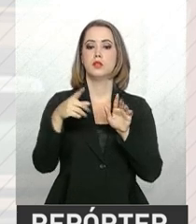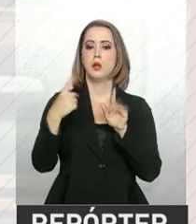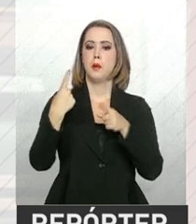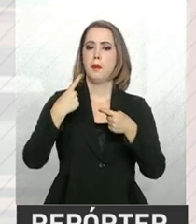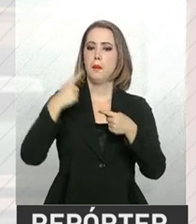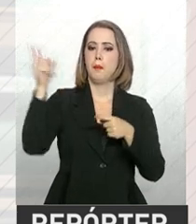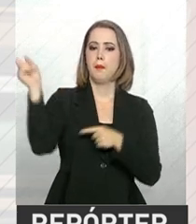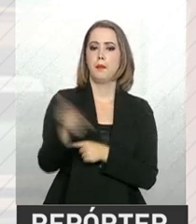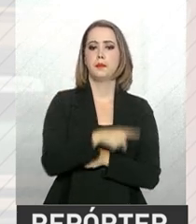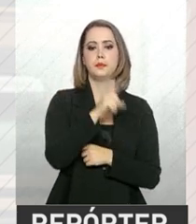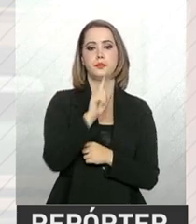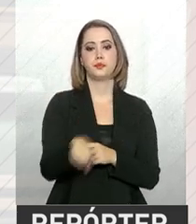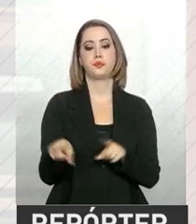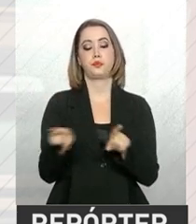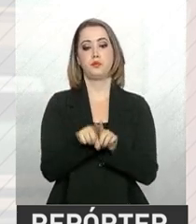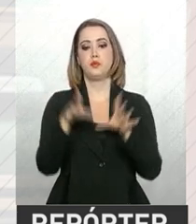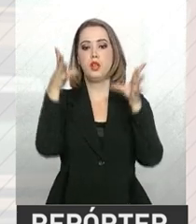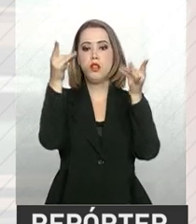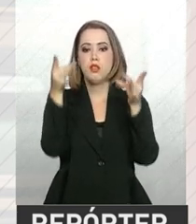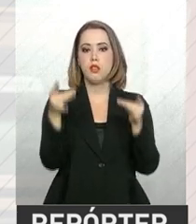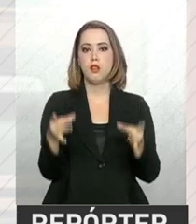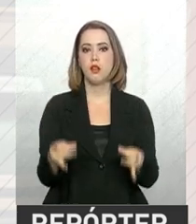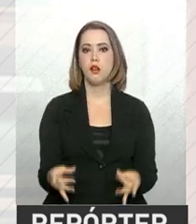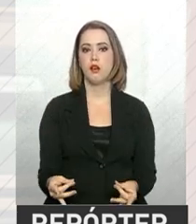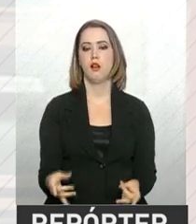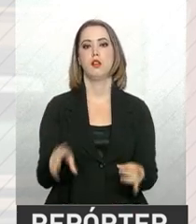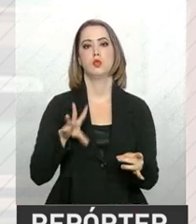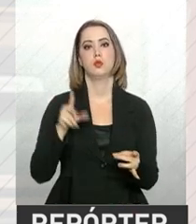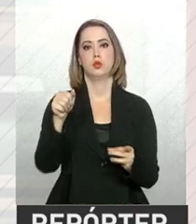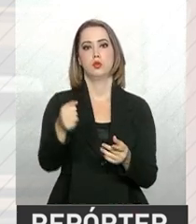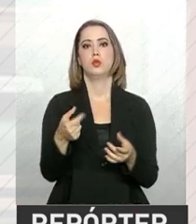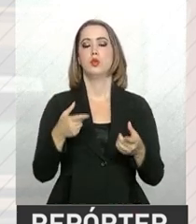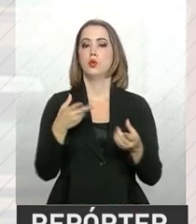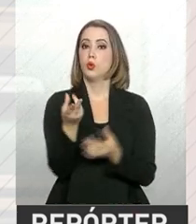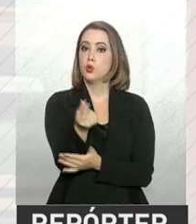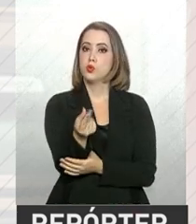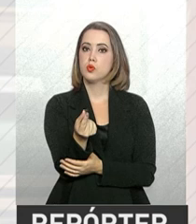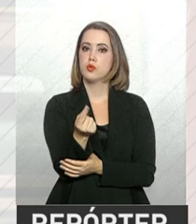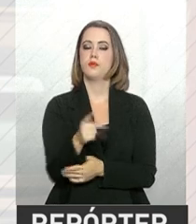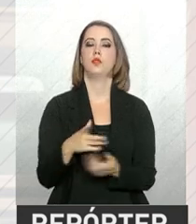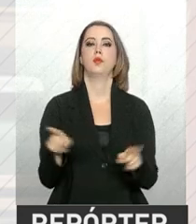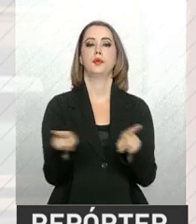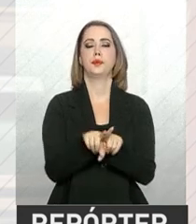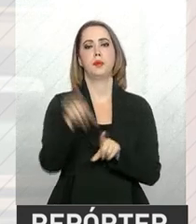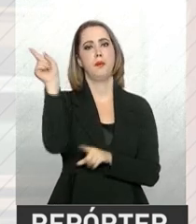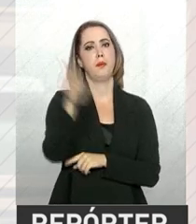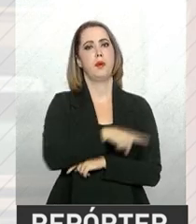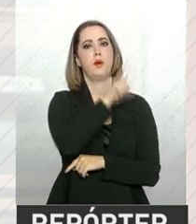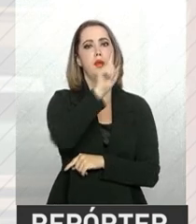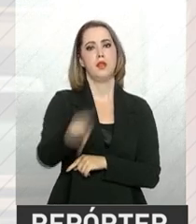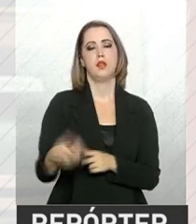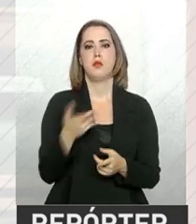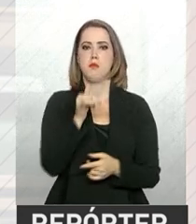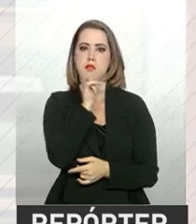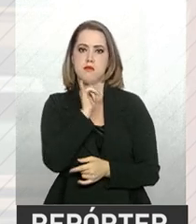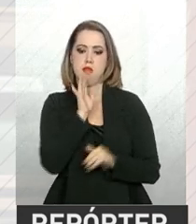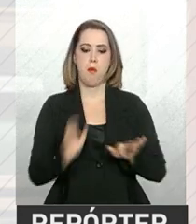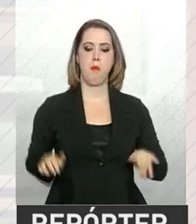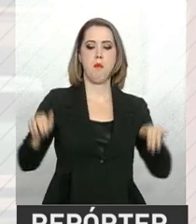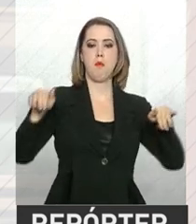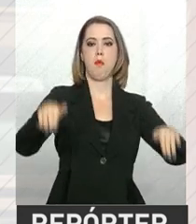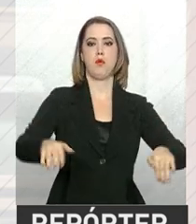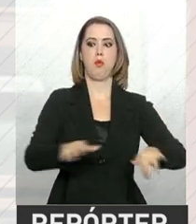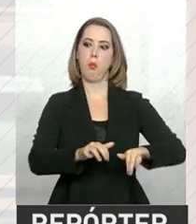aéreas apresentem detalhadamente os valores de todos os serviços contratados, proibindo a inclusão de serviços extras como poltrona